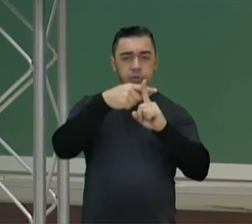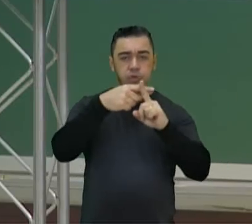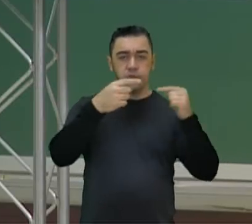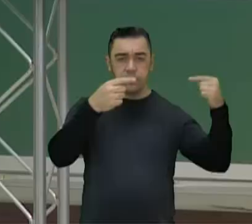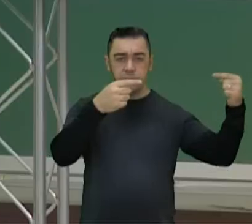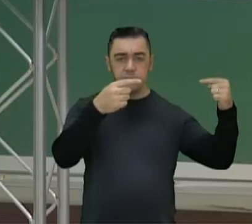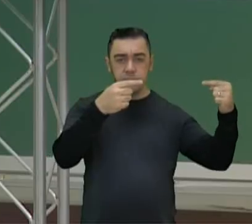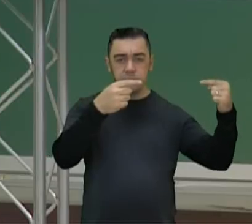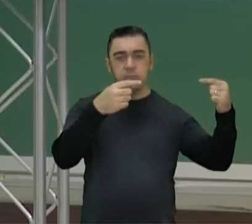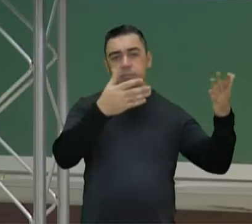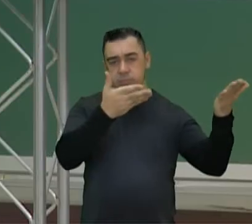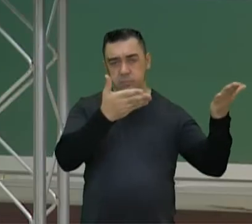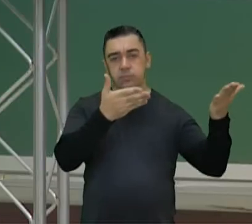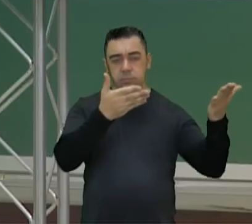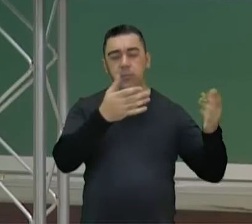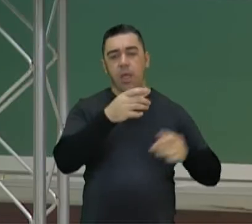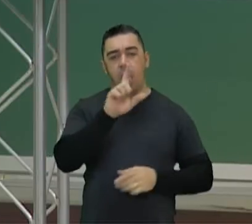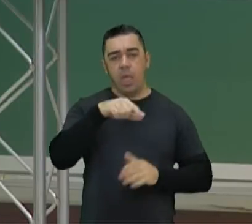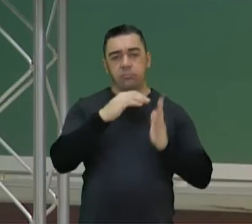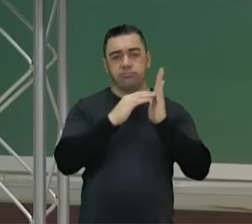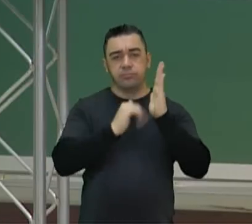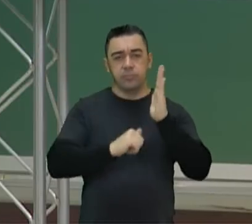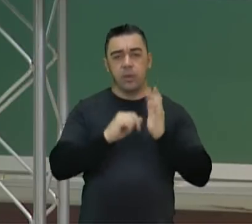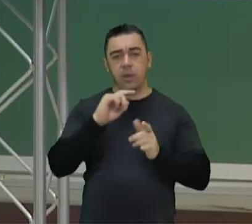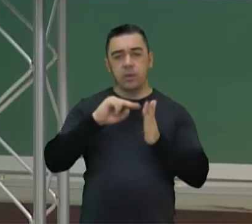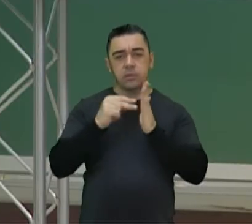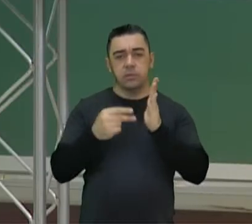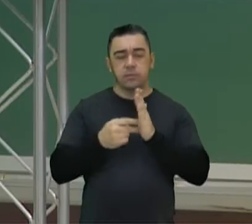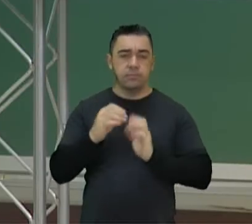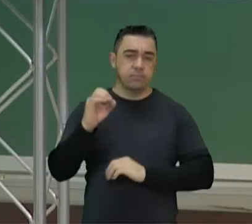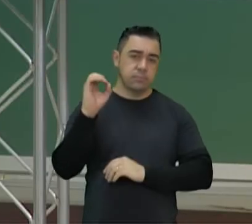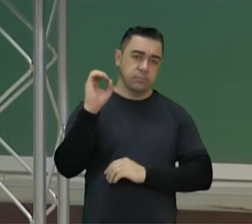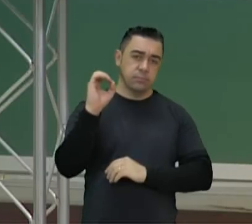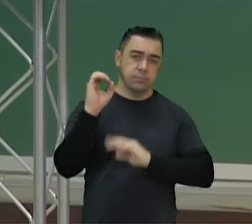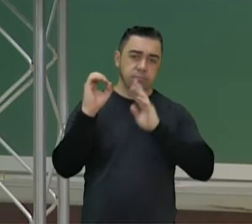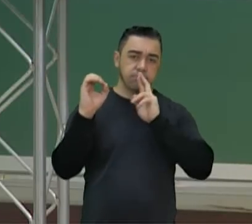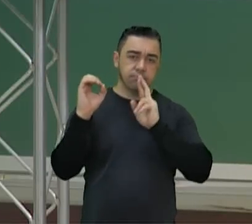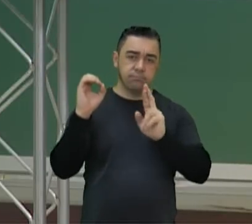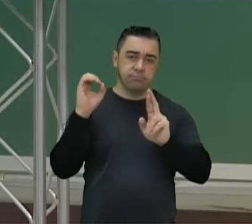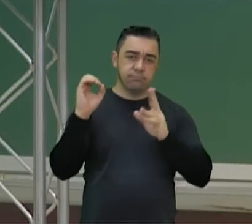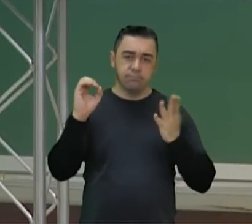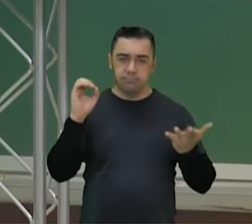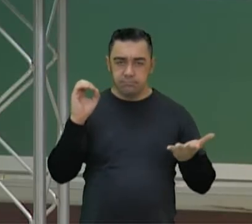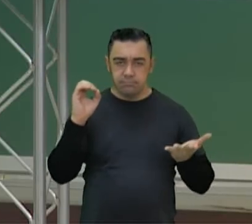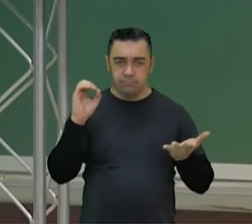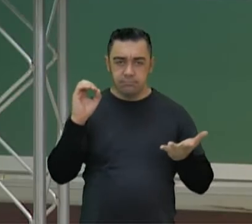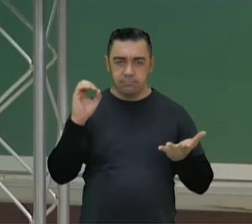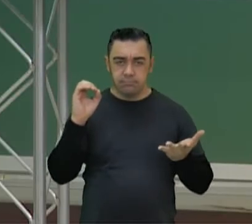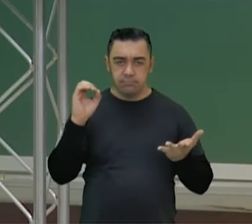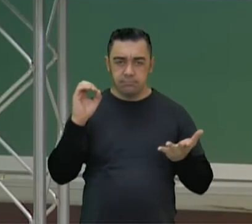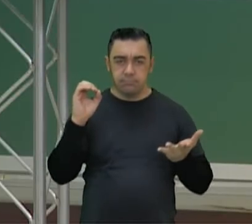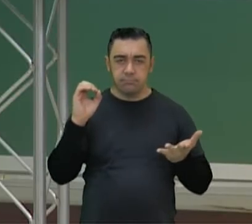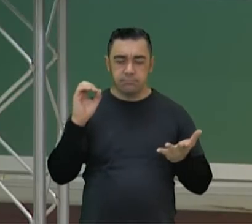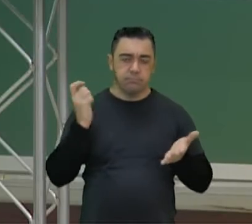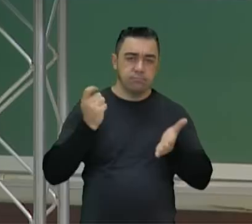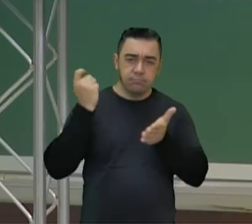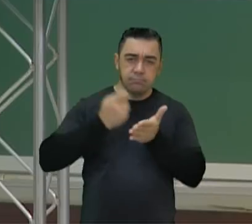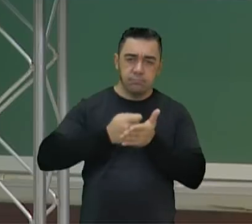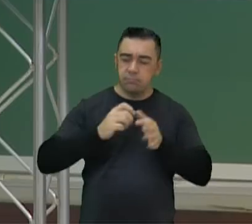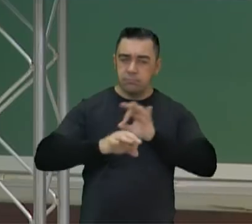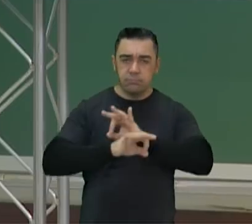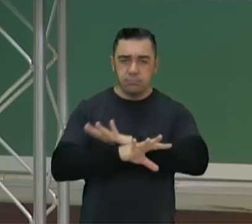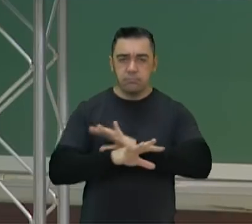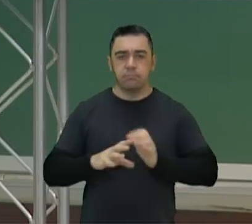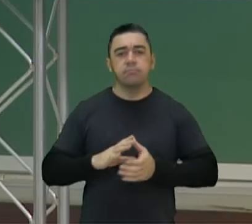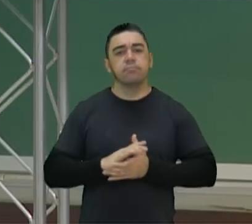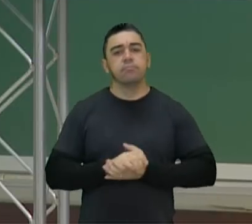vai subtrair o valor positivo do negativo. E zera, porque é uma dívida, você quitou a